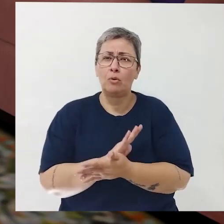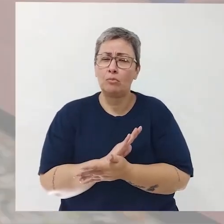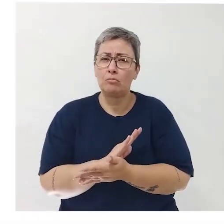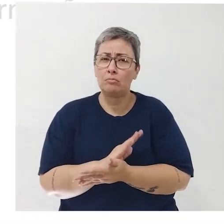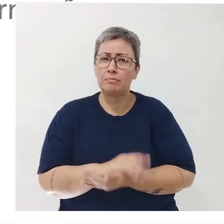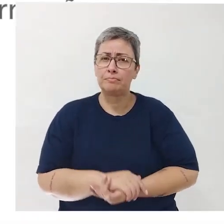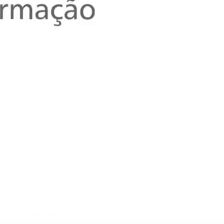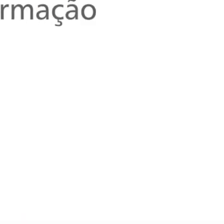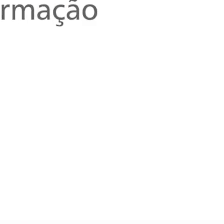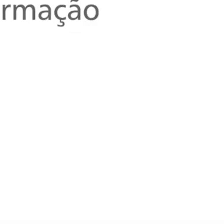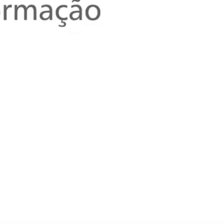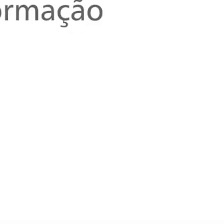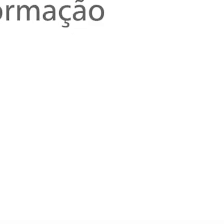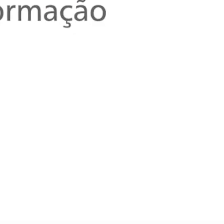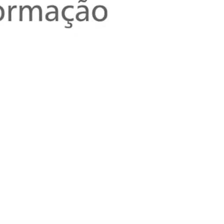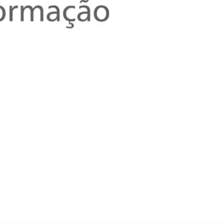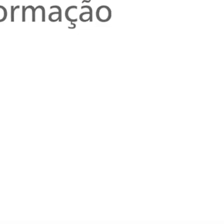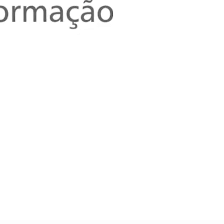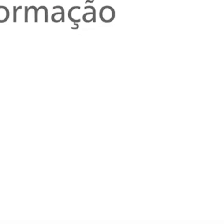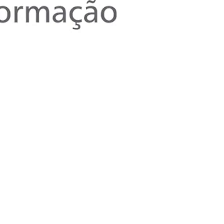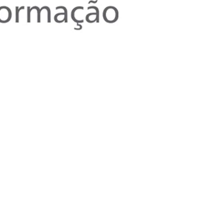mais?